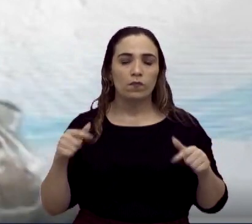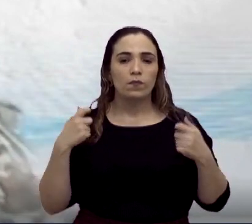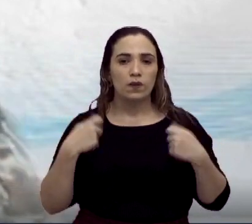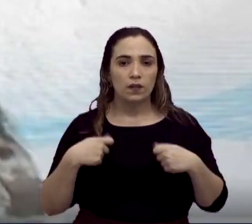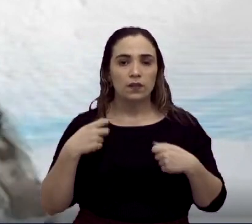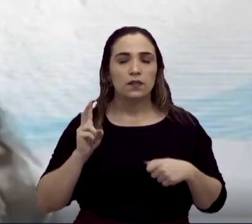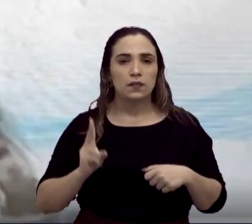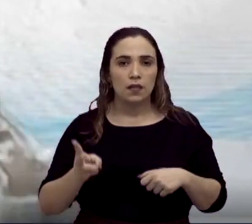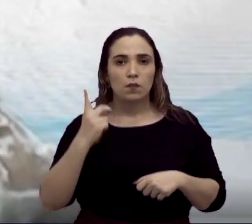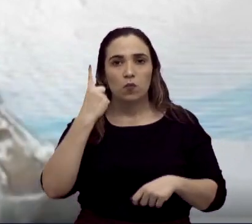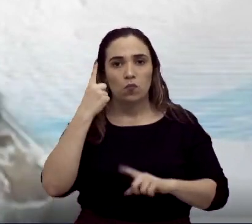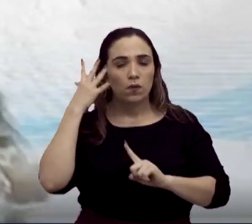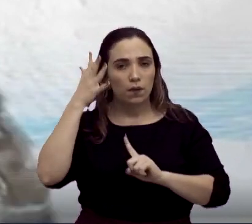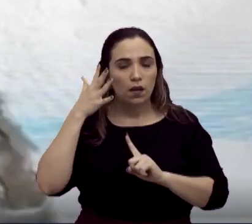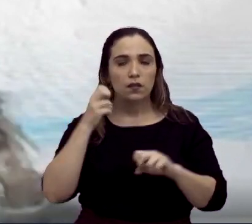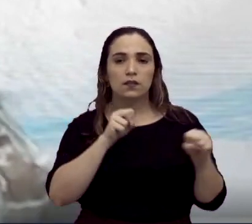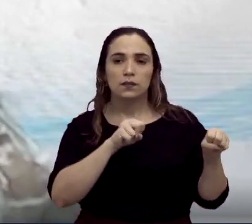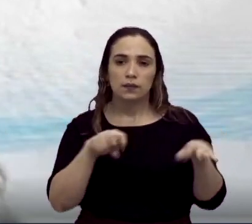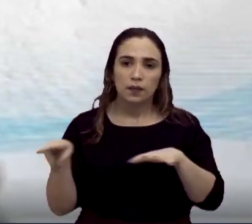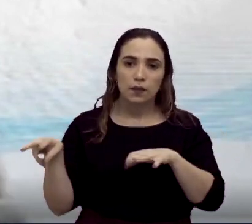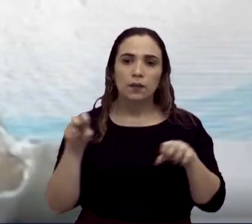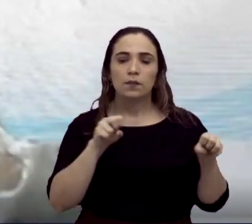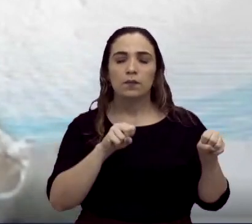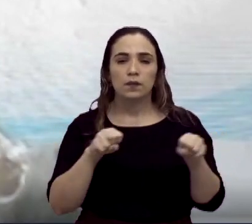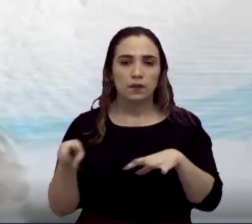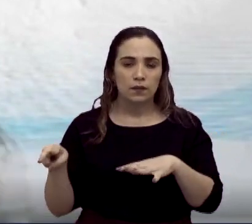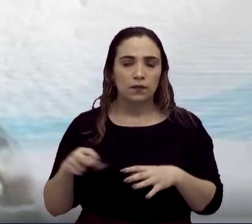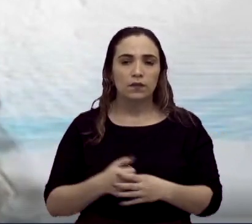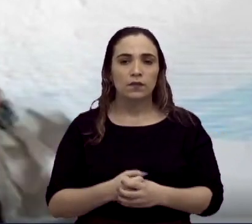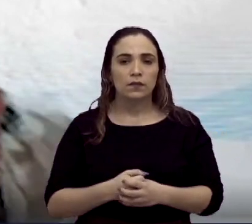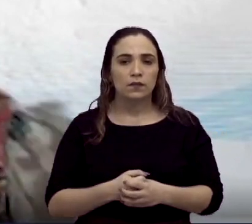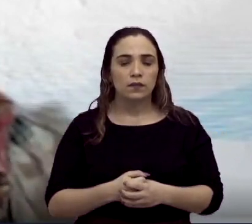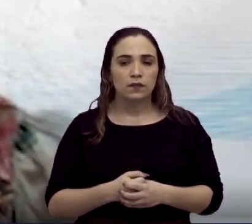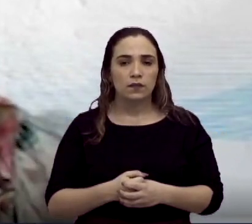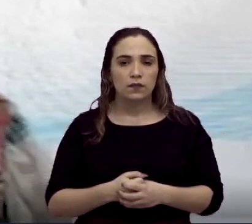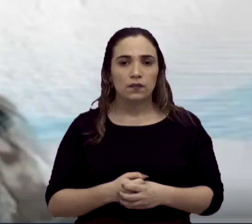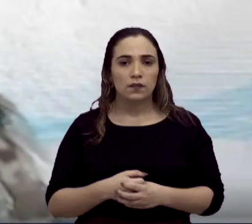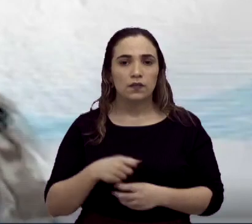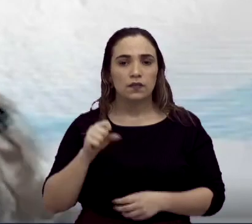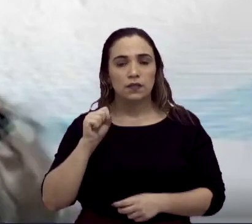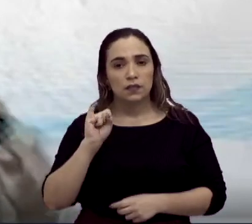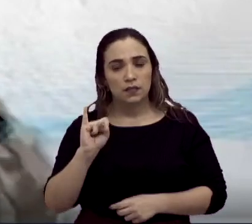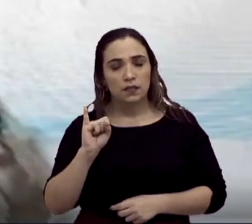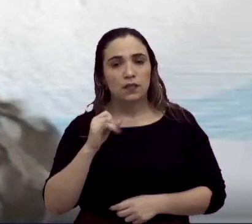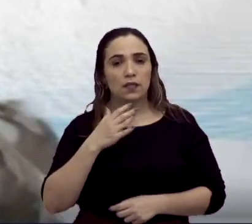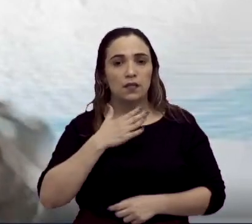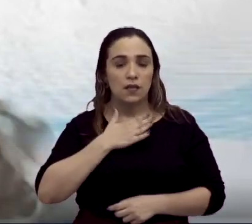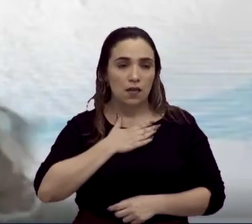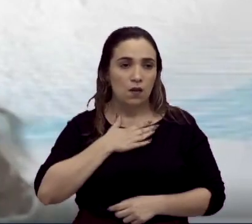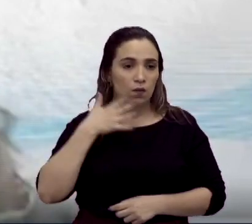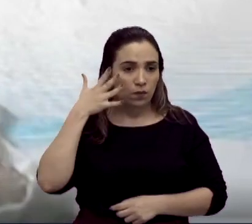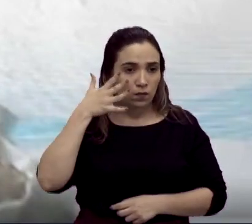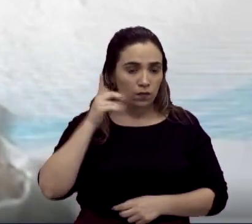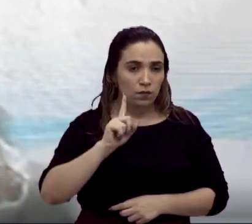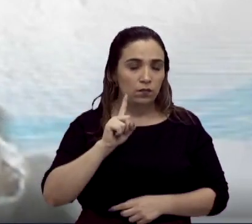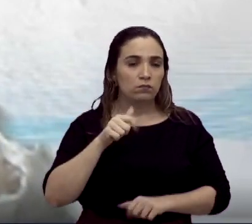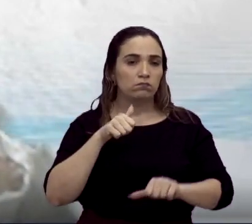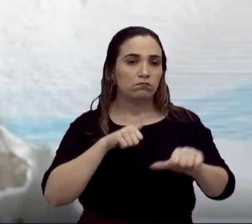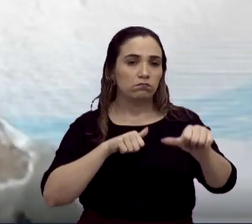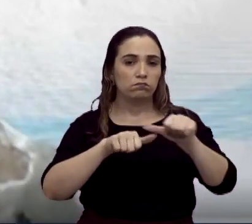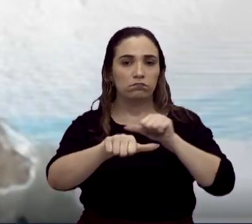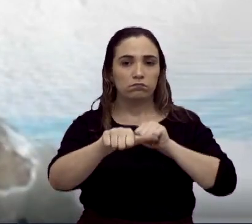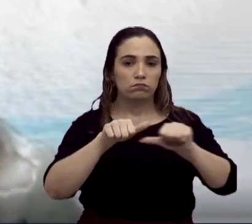palestra semanal. E assim, se não for eu, é você, que somos pessoas qualificadas também para